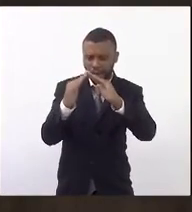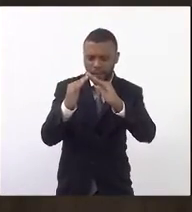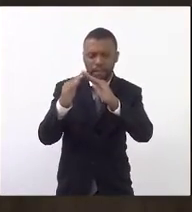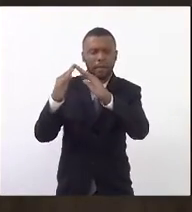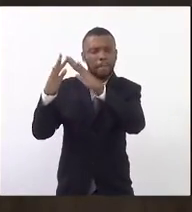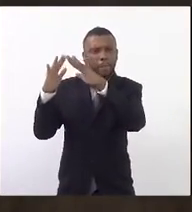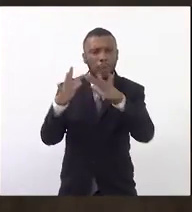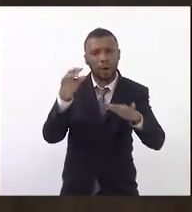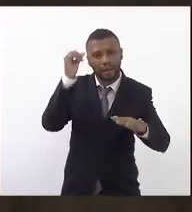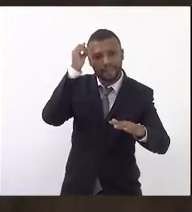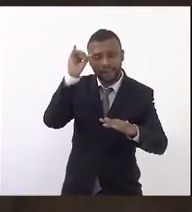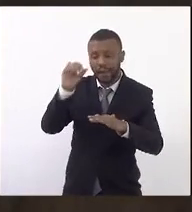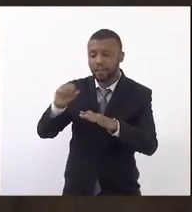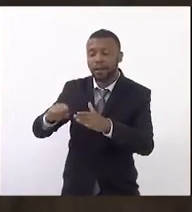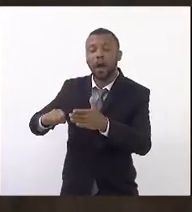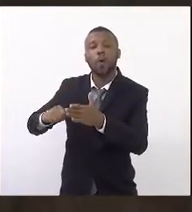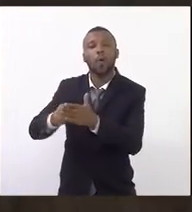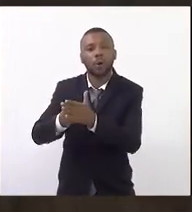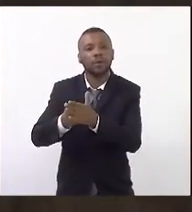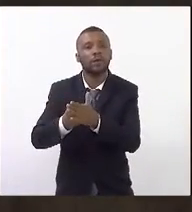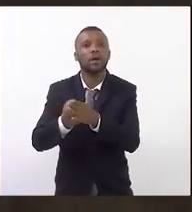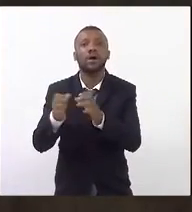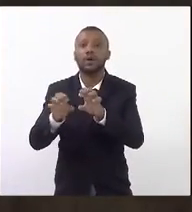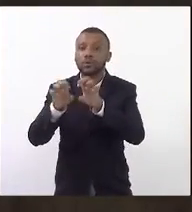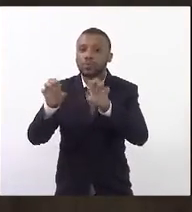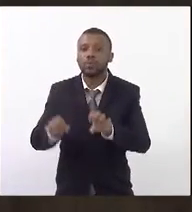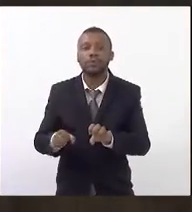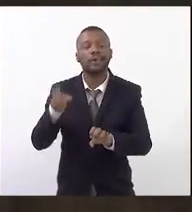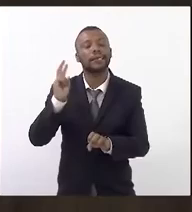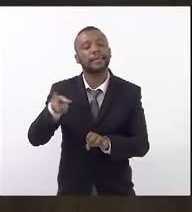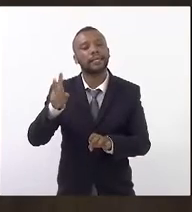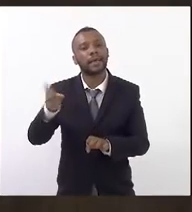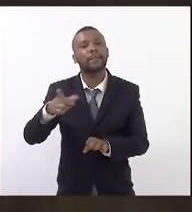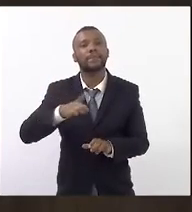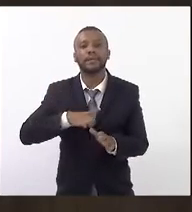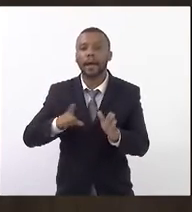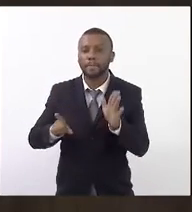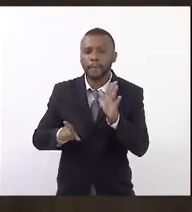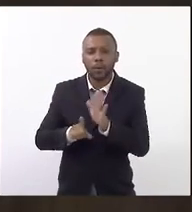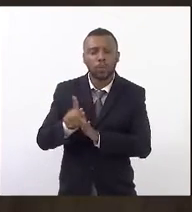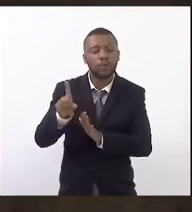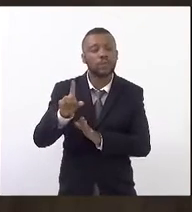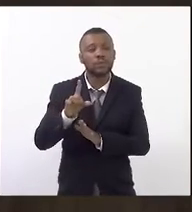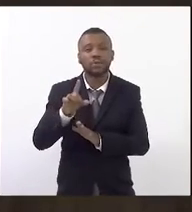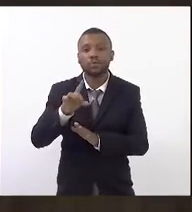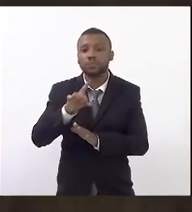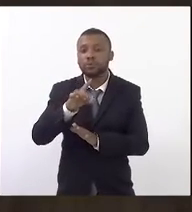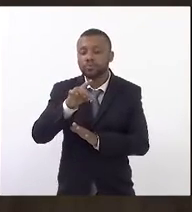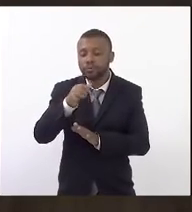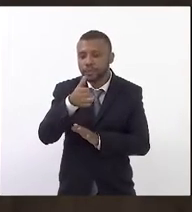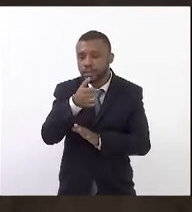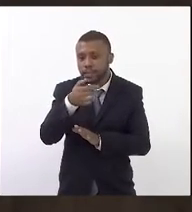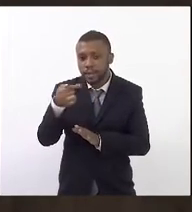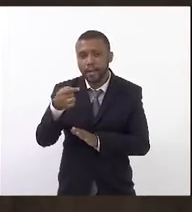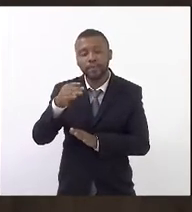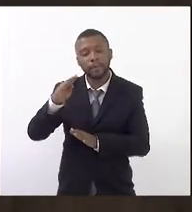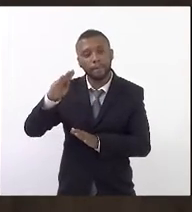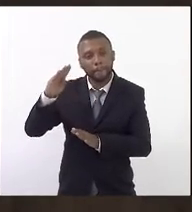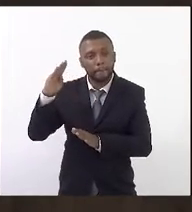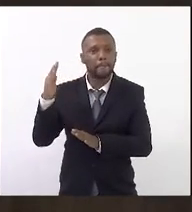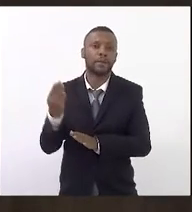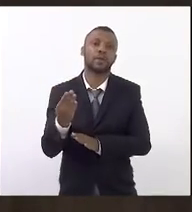em infraestrutura. E sempre fica a pergunta, e vou concluir, são 17 bilhões no Pacto RJ,